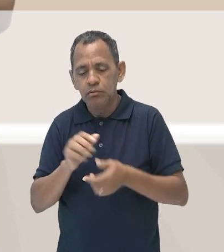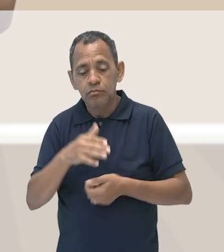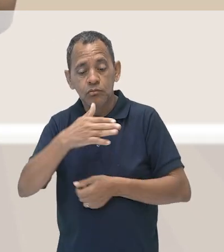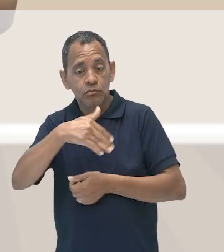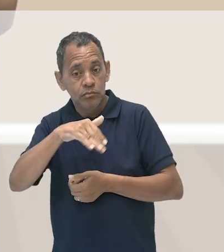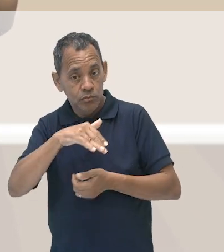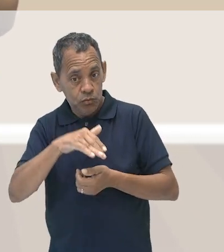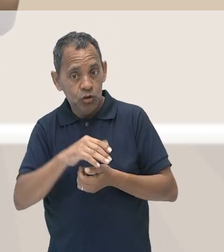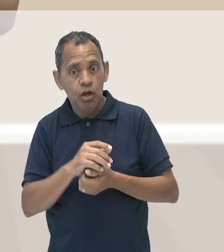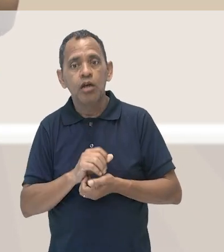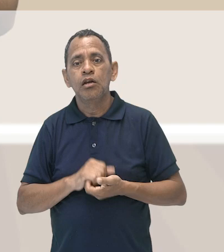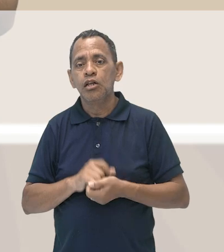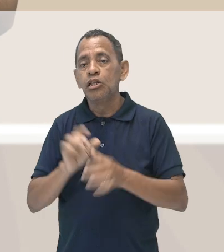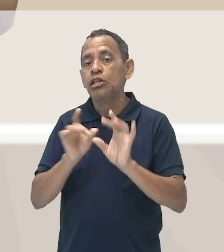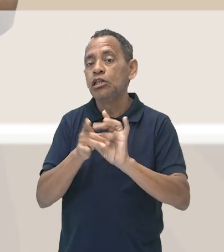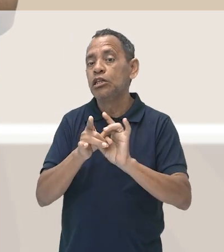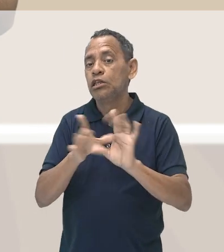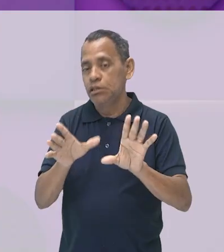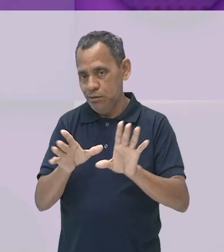celular?